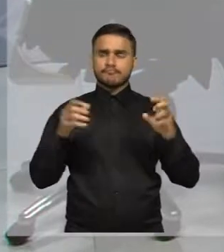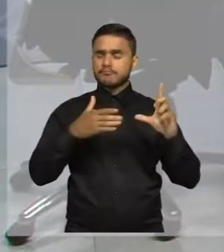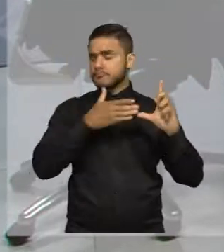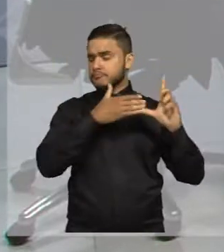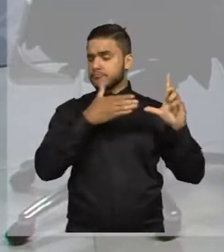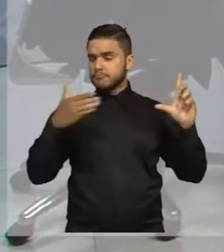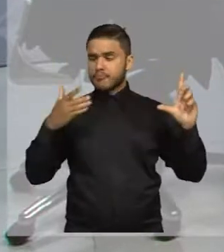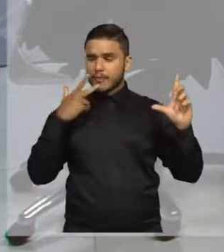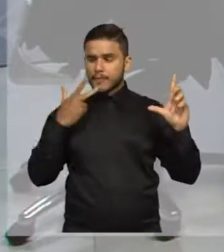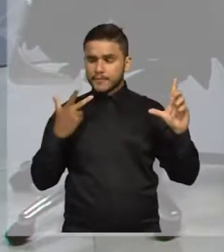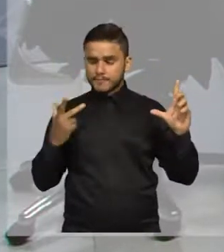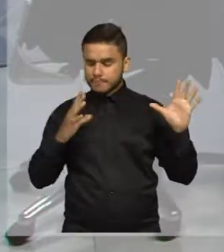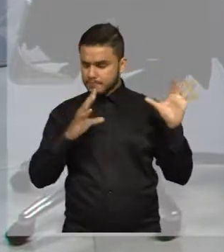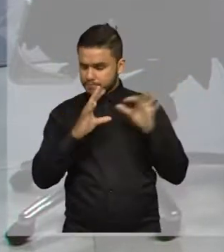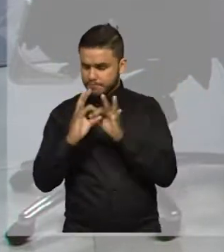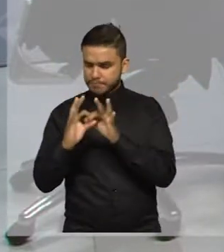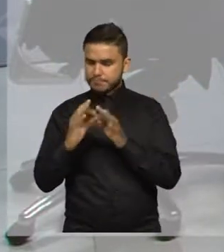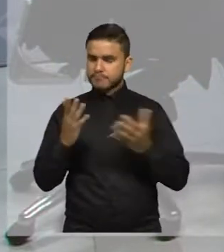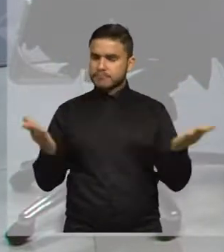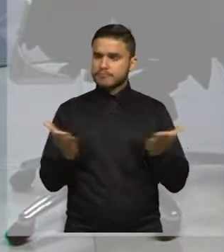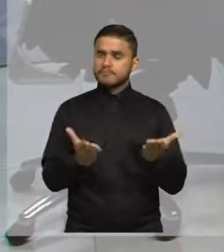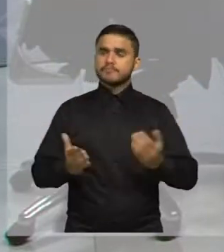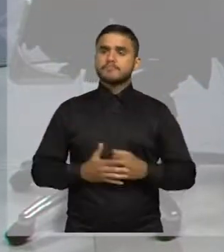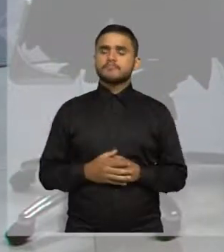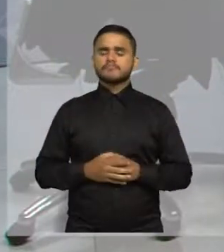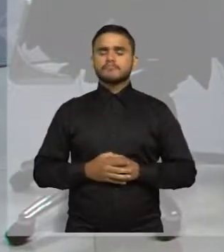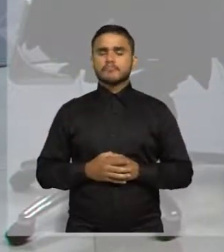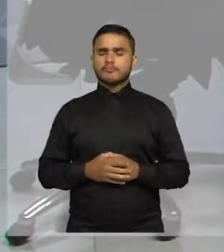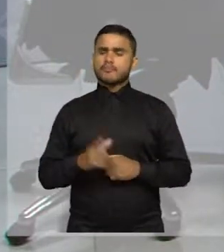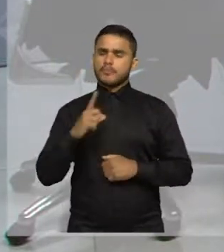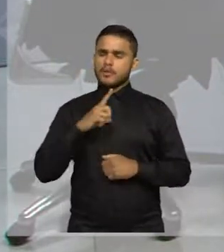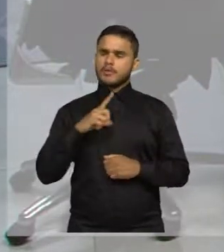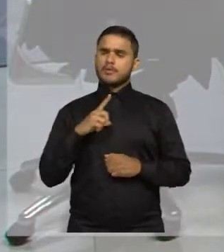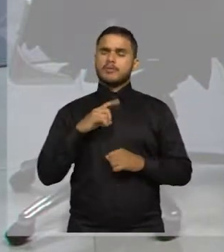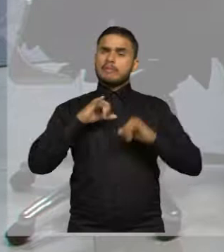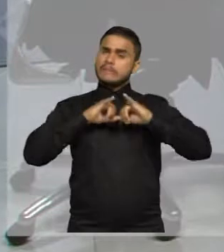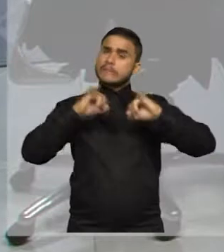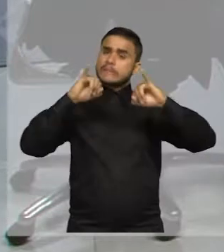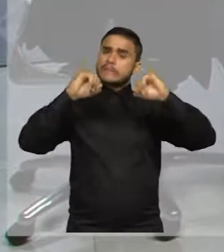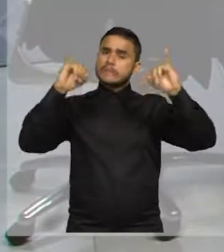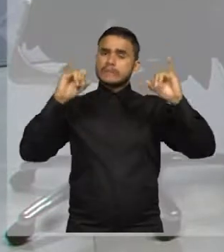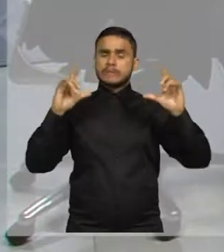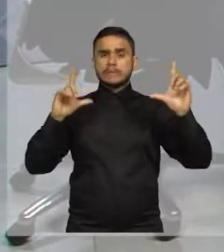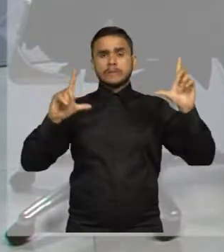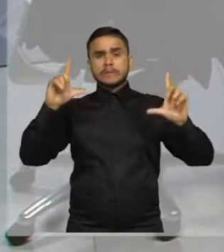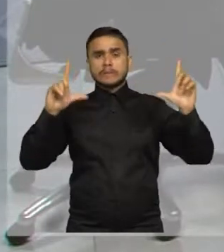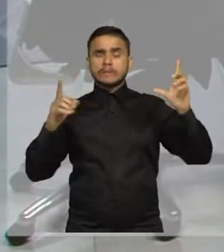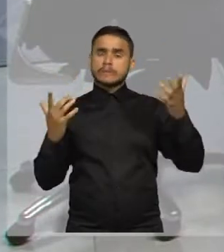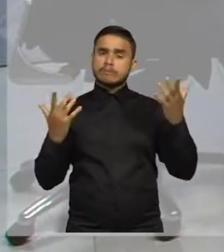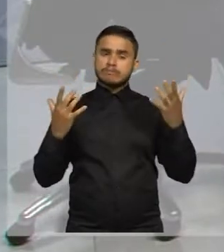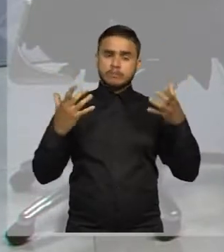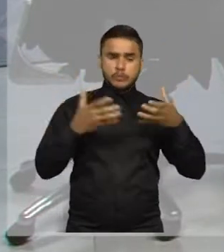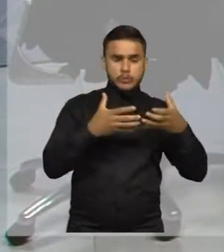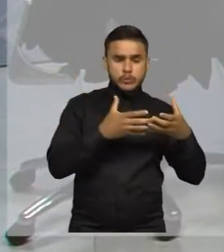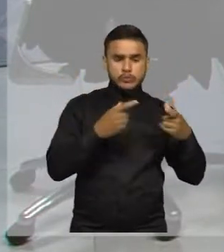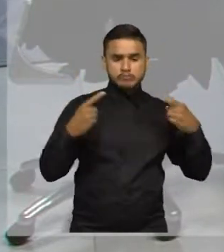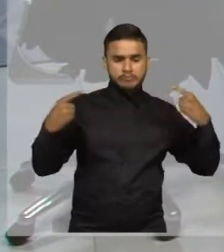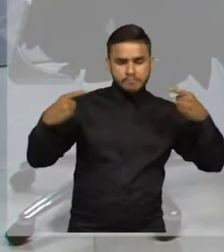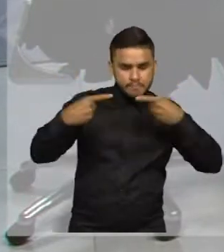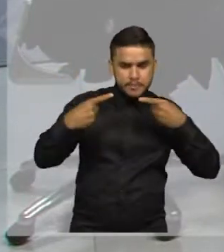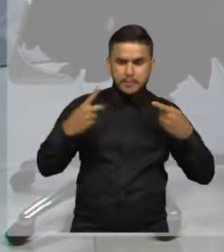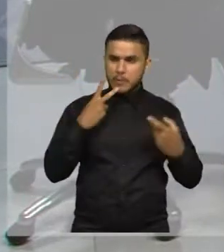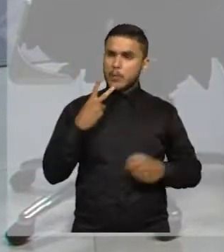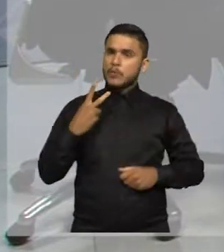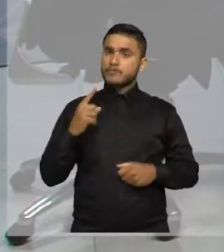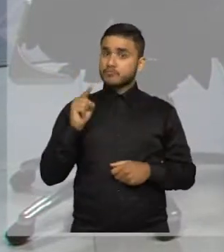bloco. A grande campanha, quer dizer, a grande mídia, todos os opositores